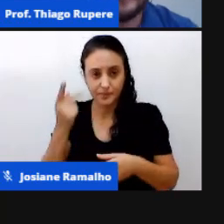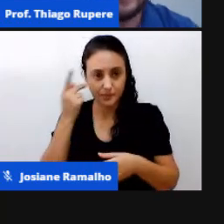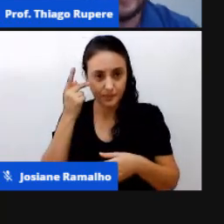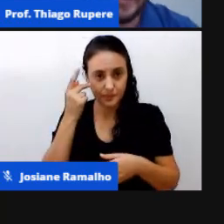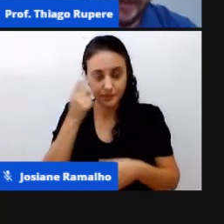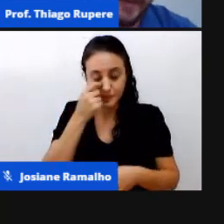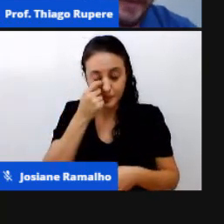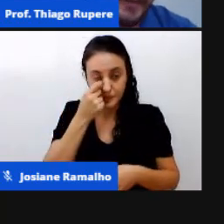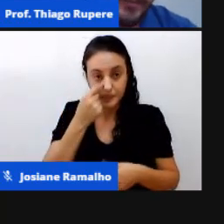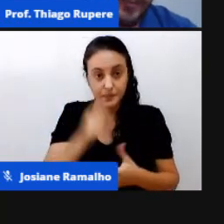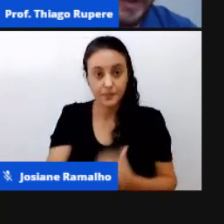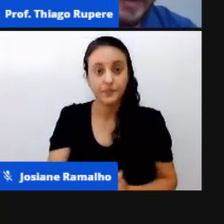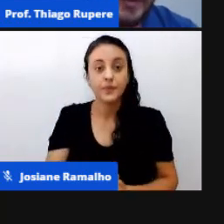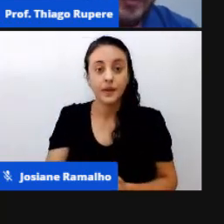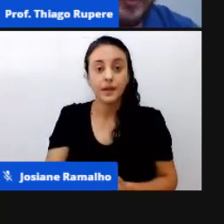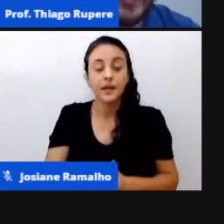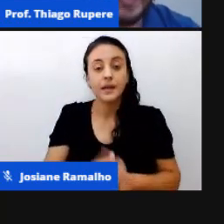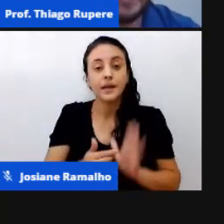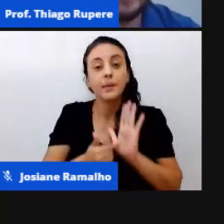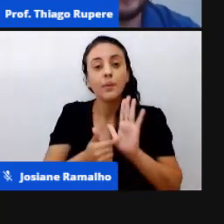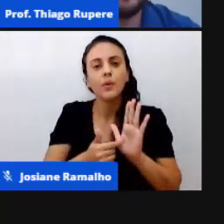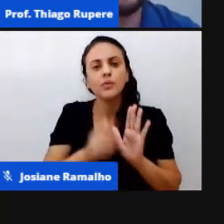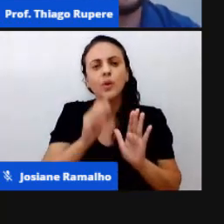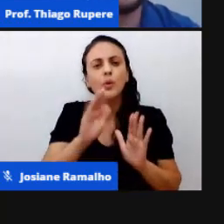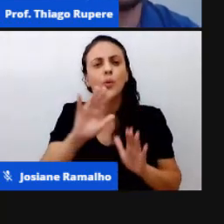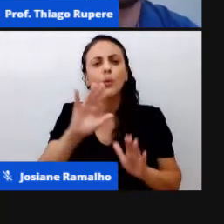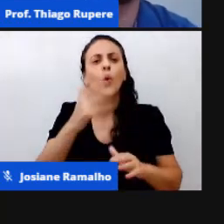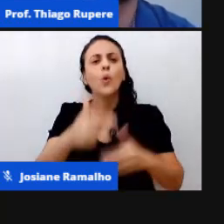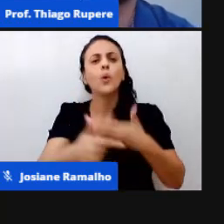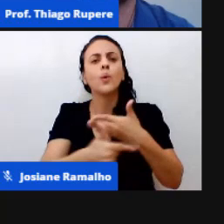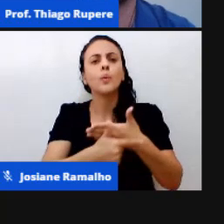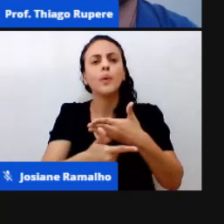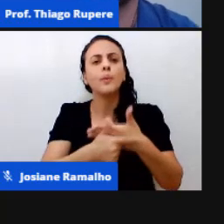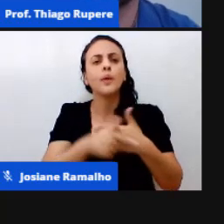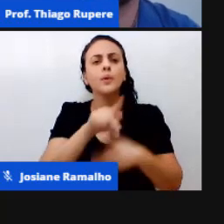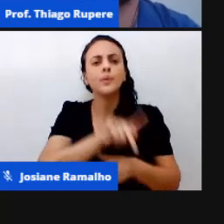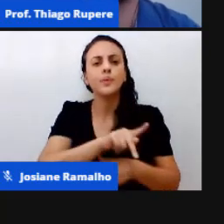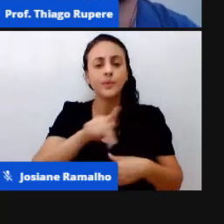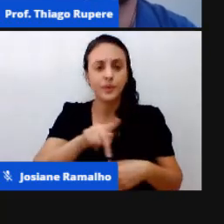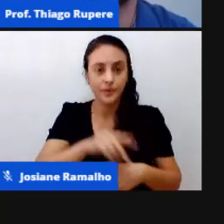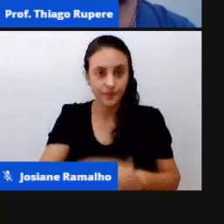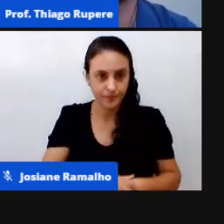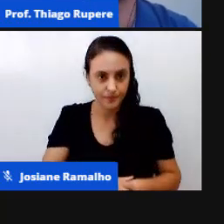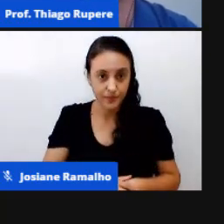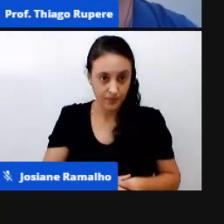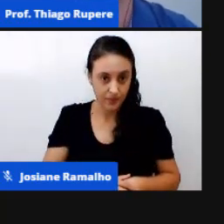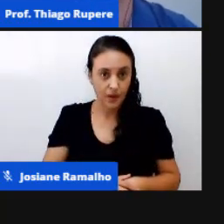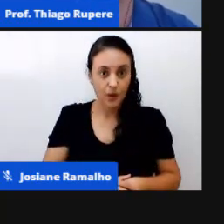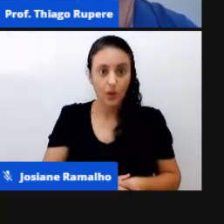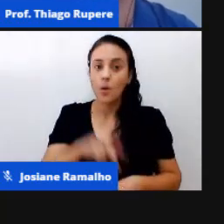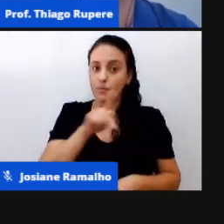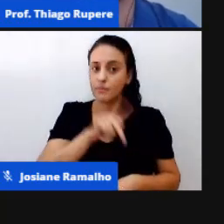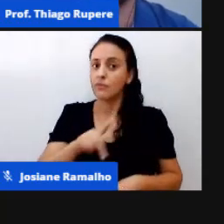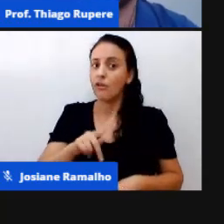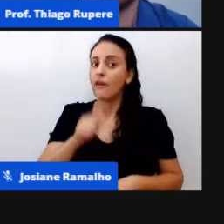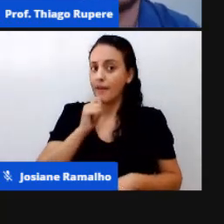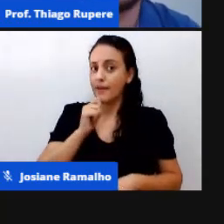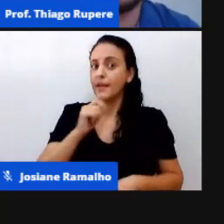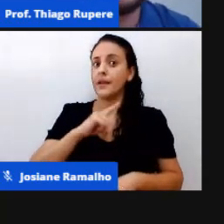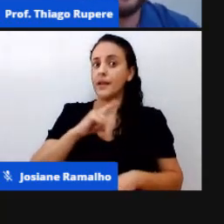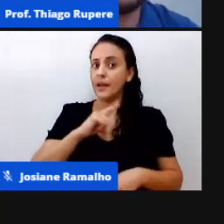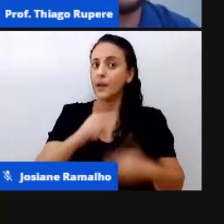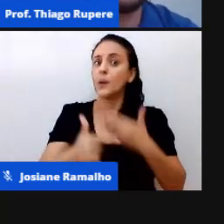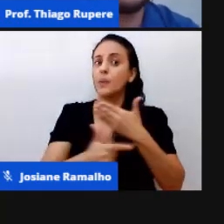muda. Quer dizer, não é que ele não muda, ele não se perde. É muito importante a figura